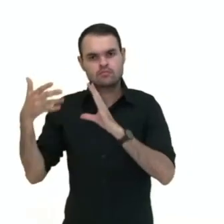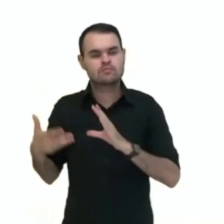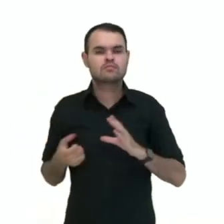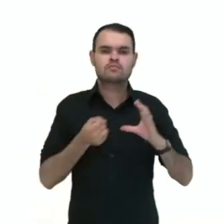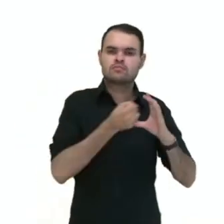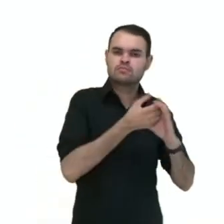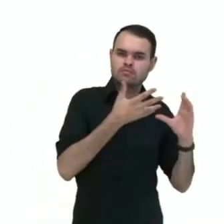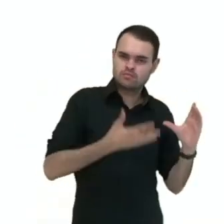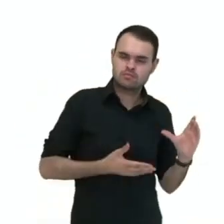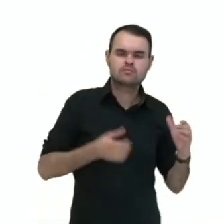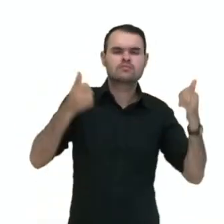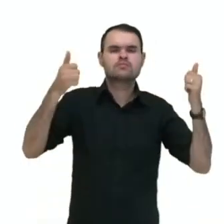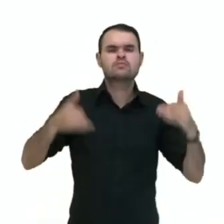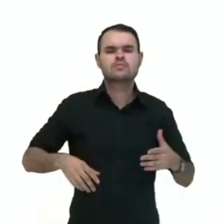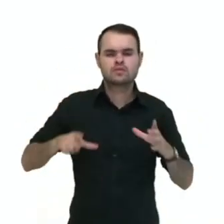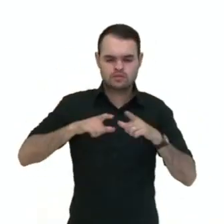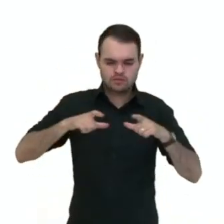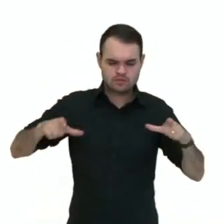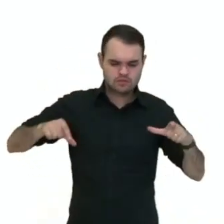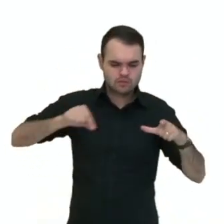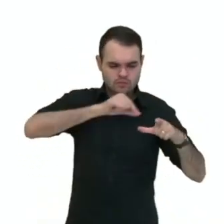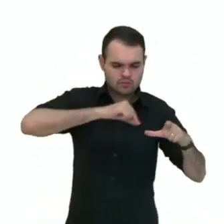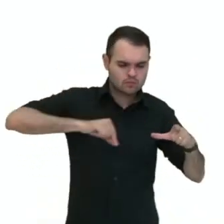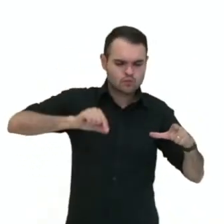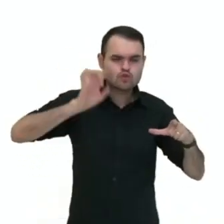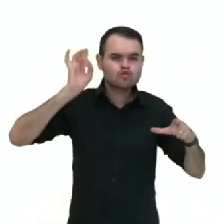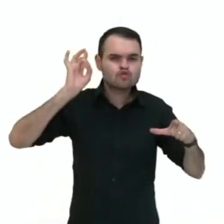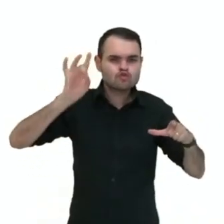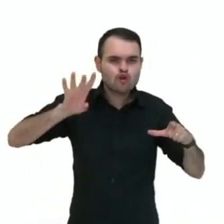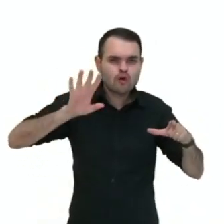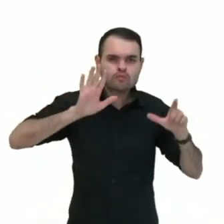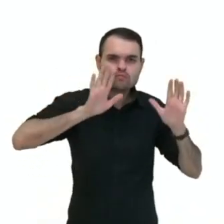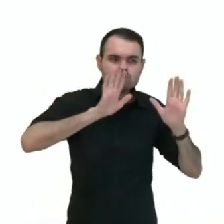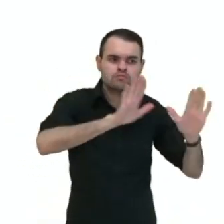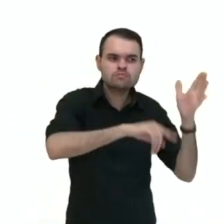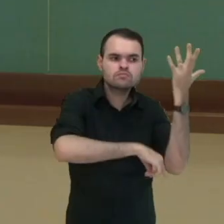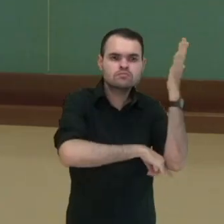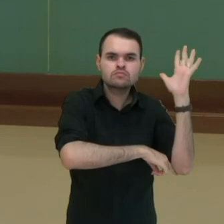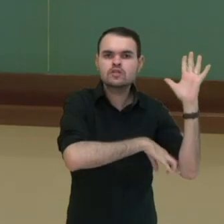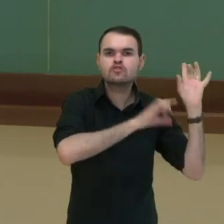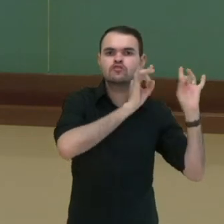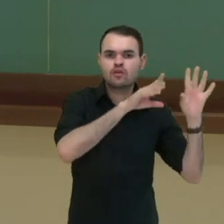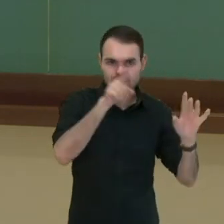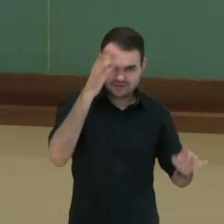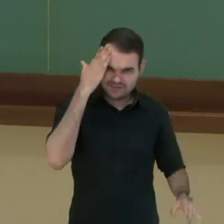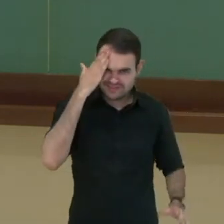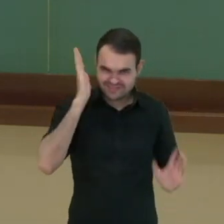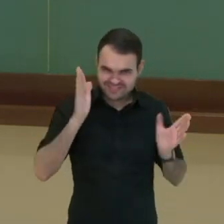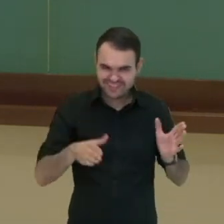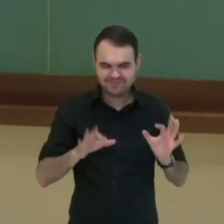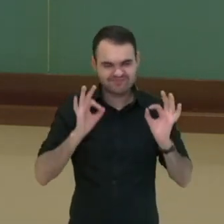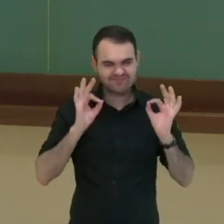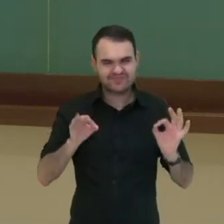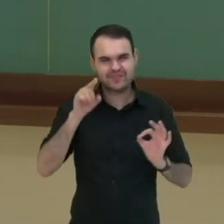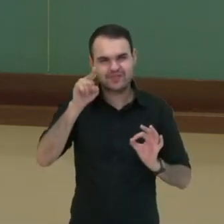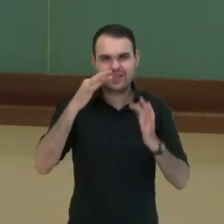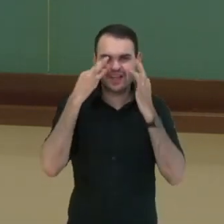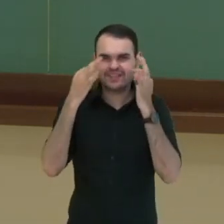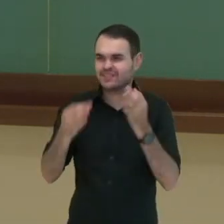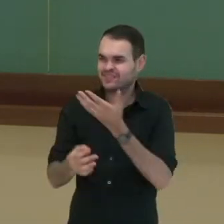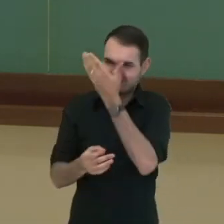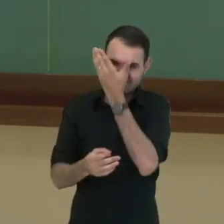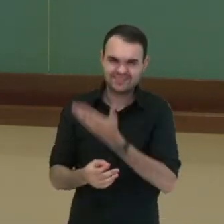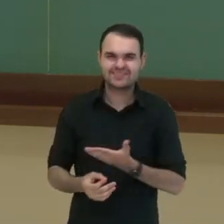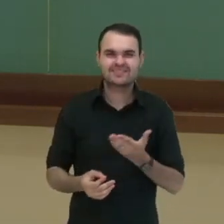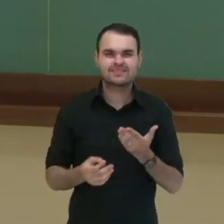características. Cite as organelas que só ocorrem nas células vegetais. Ah, você já sabe? Tenho certeza que você está atento e